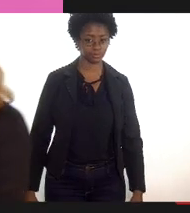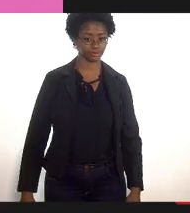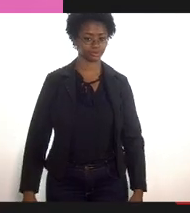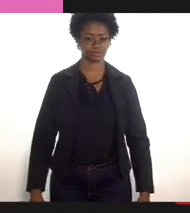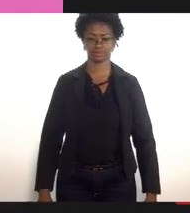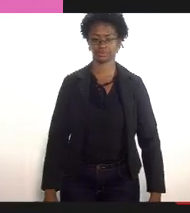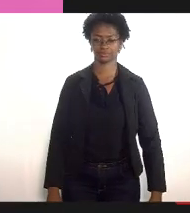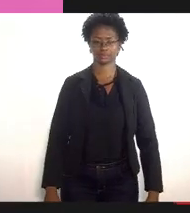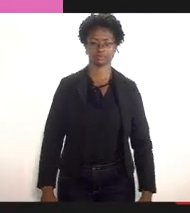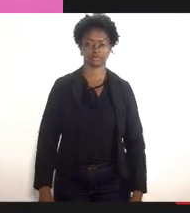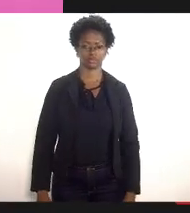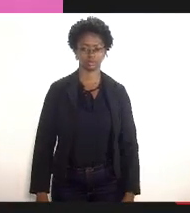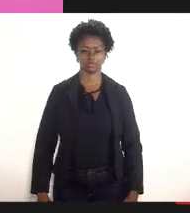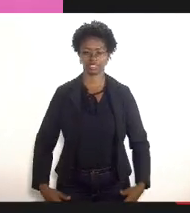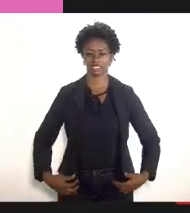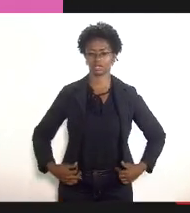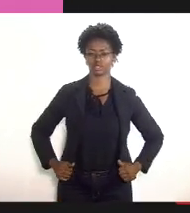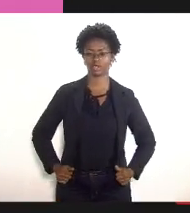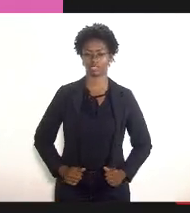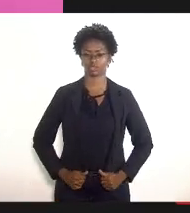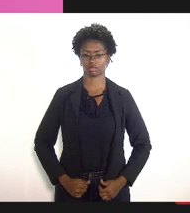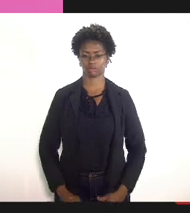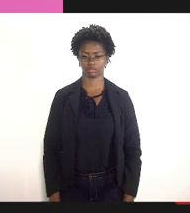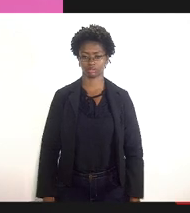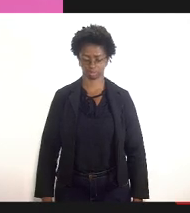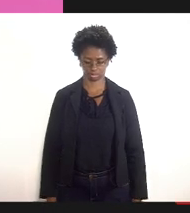Fechou seu áudio, senhora Zaira.